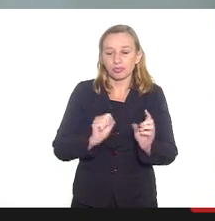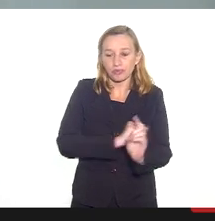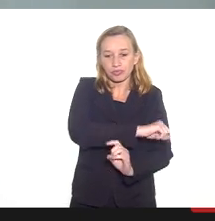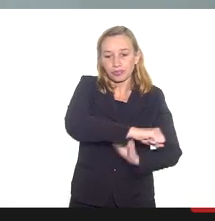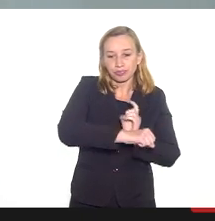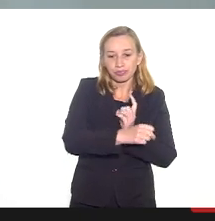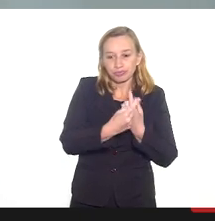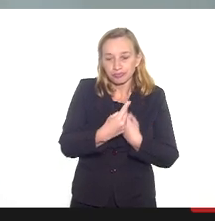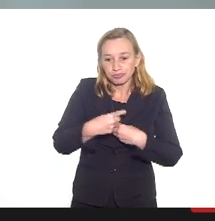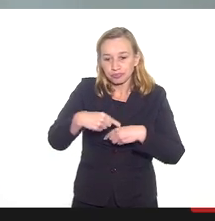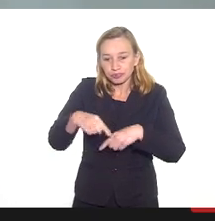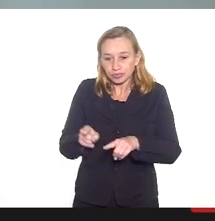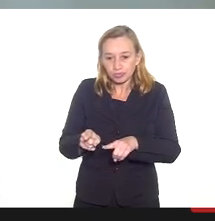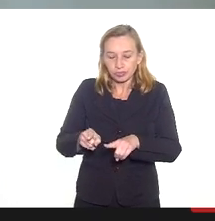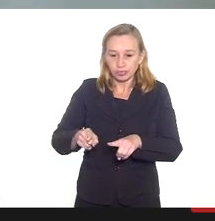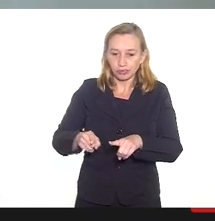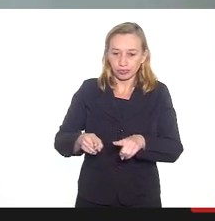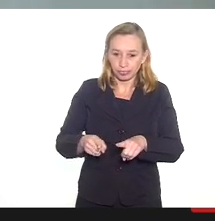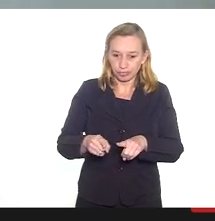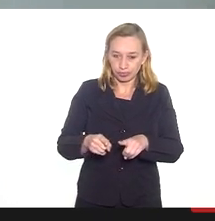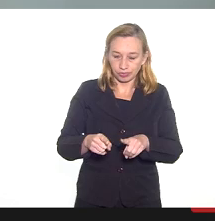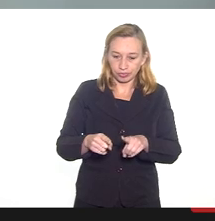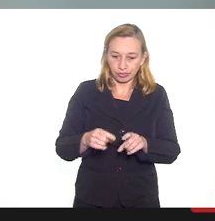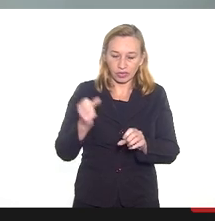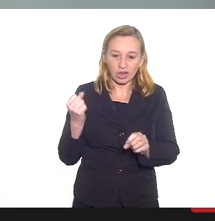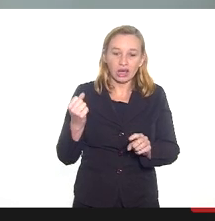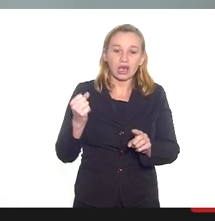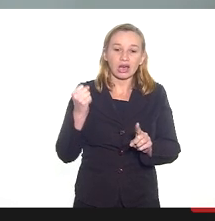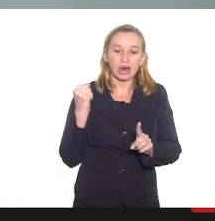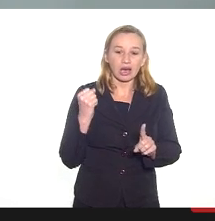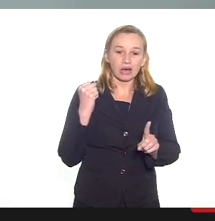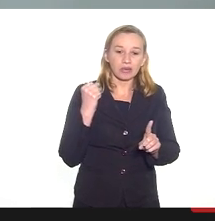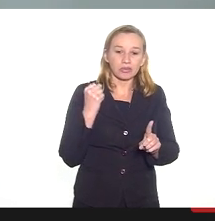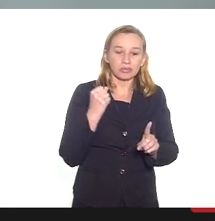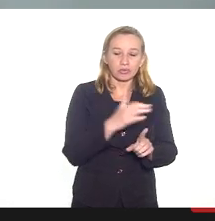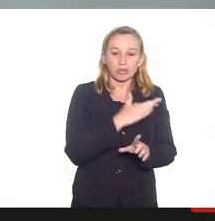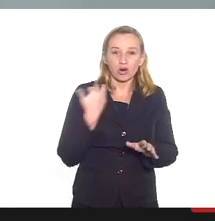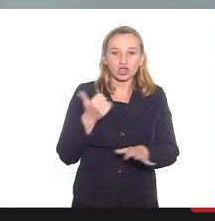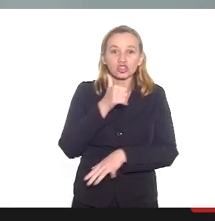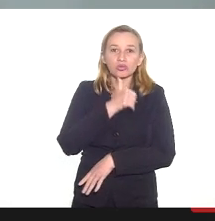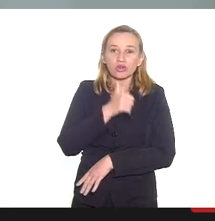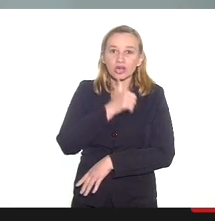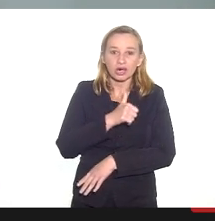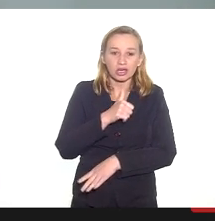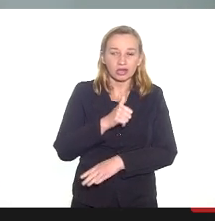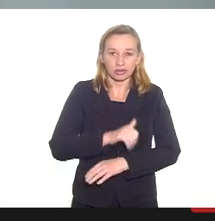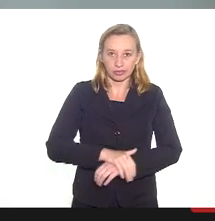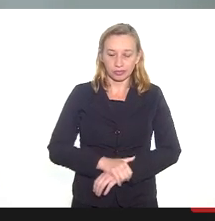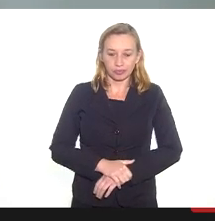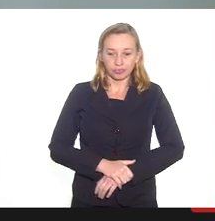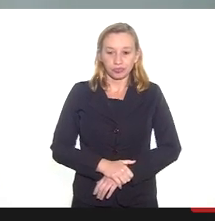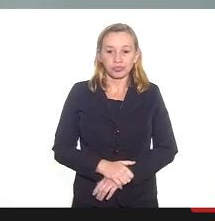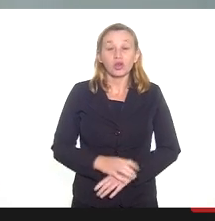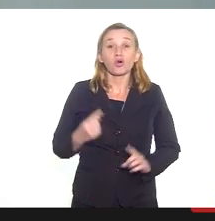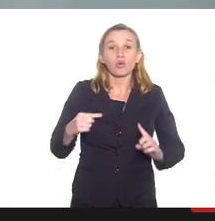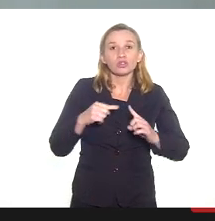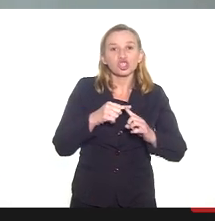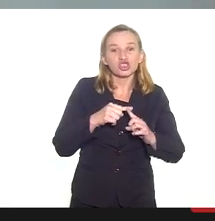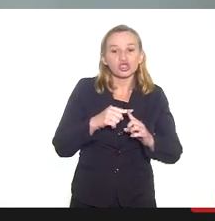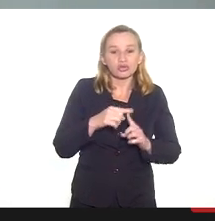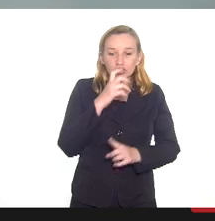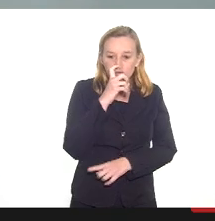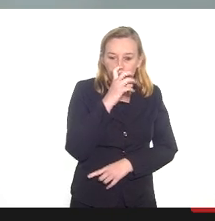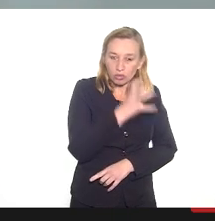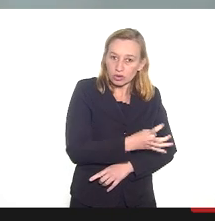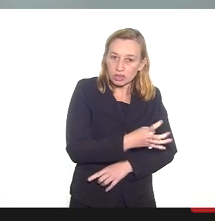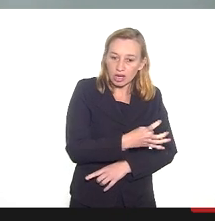enfrentar e combater os feminicídios de mulheres pelo Brasil afora. Assim, com o objetivo de denunciar a